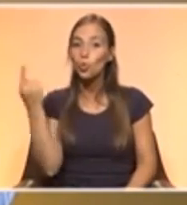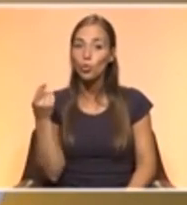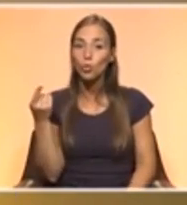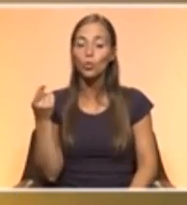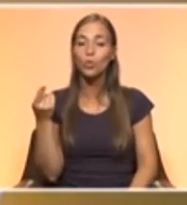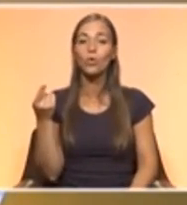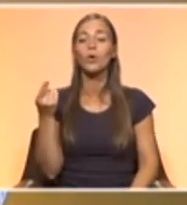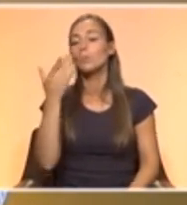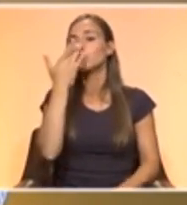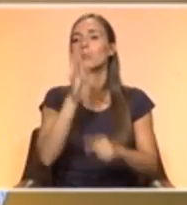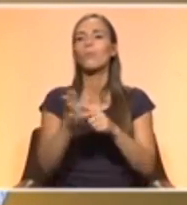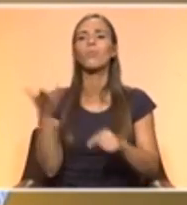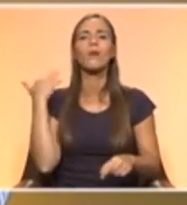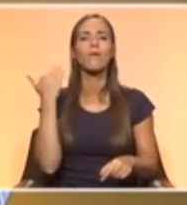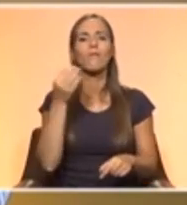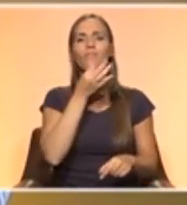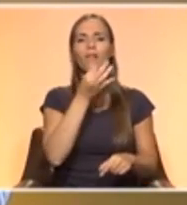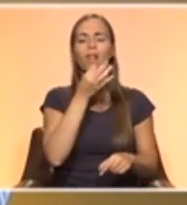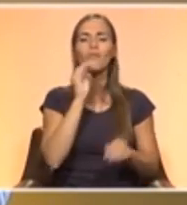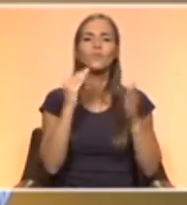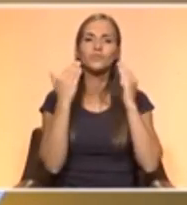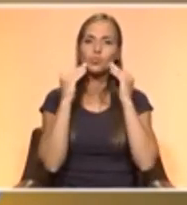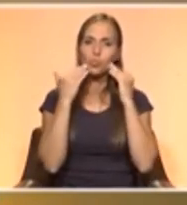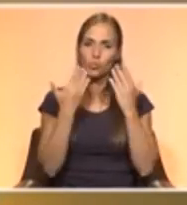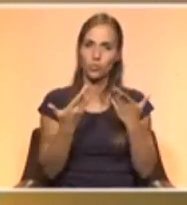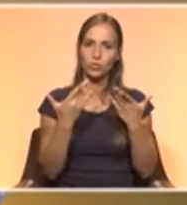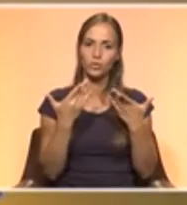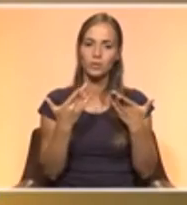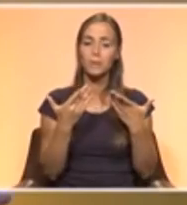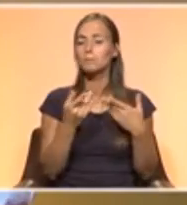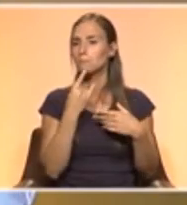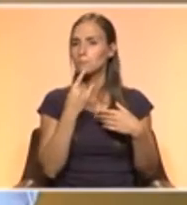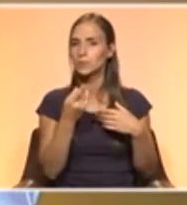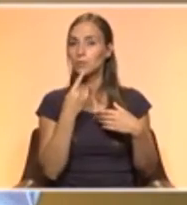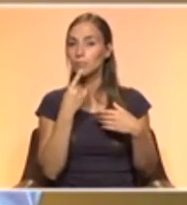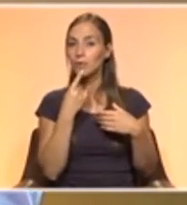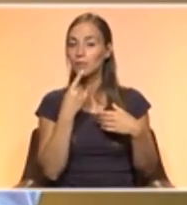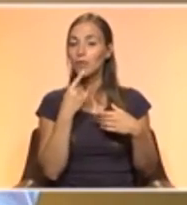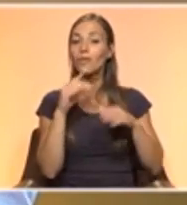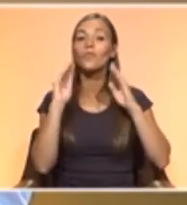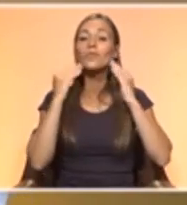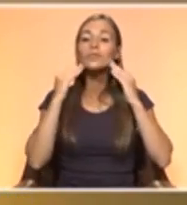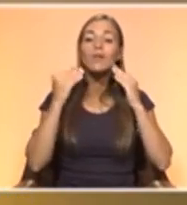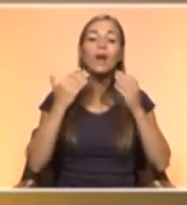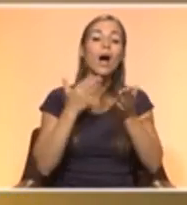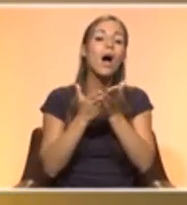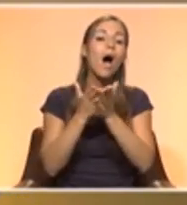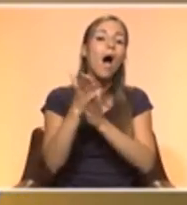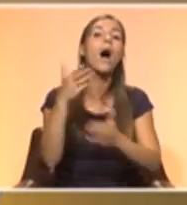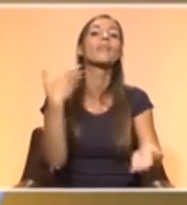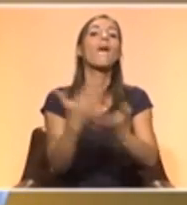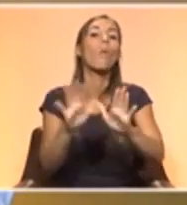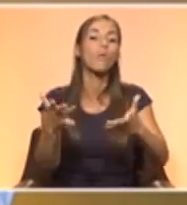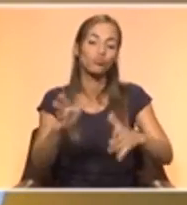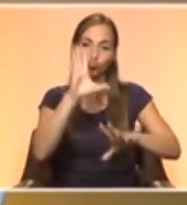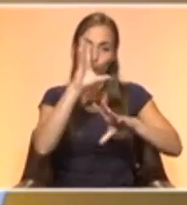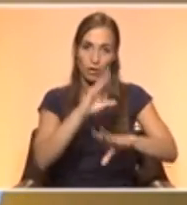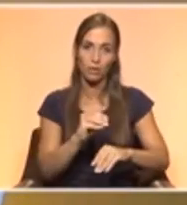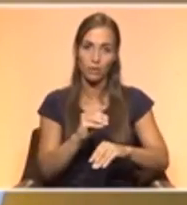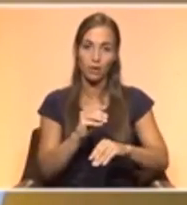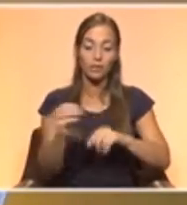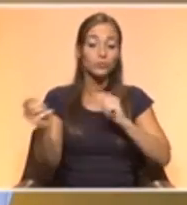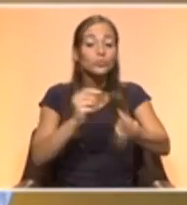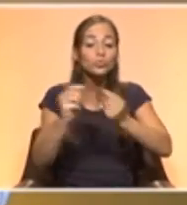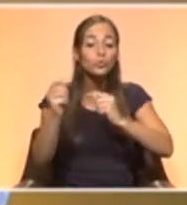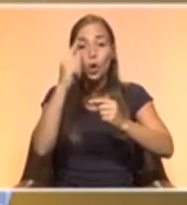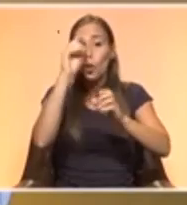Facebook do do Marcos Zuckerberg portanto e sub entendeu-se que não sabemos até quando é que o Facebook vai durar portanto isto isto norment até uma discussão que se tem e nunca se chega uma